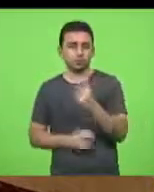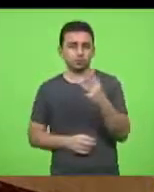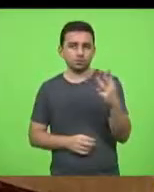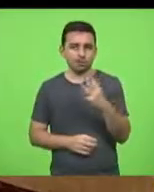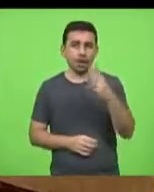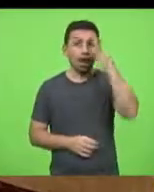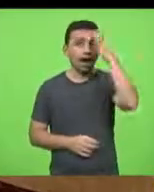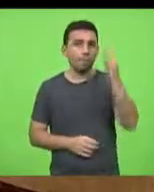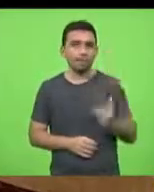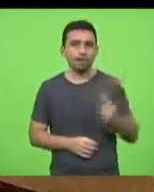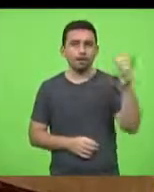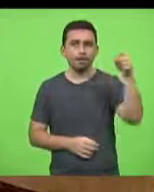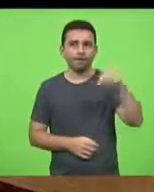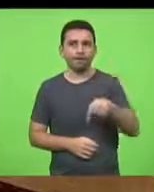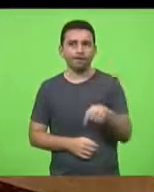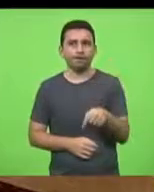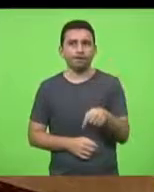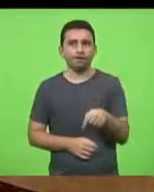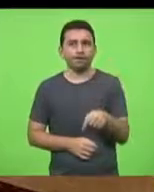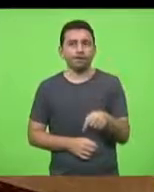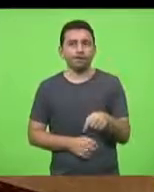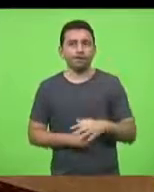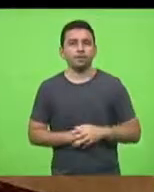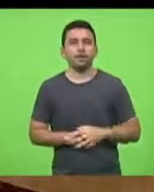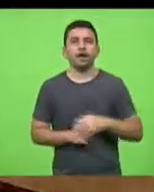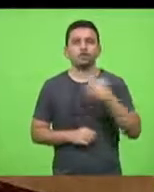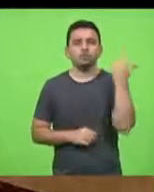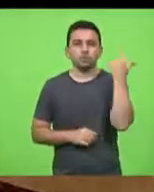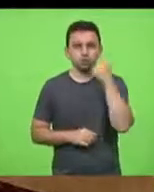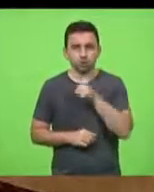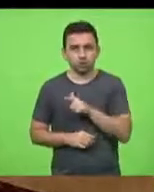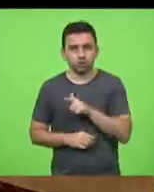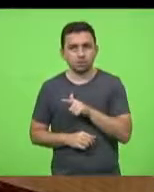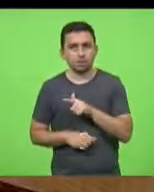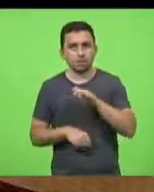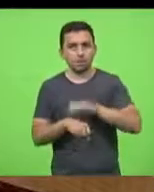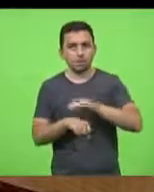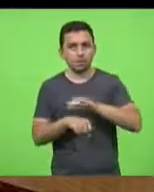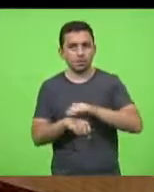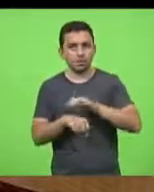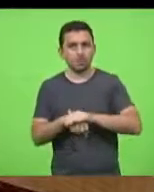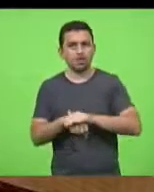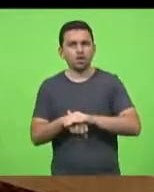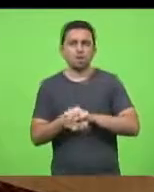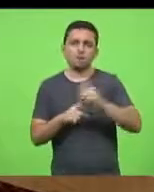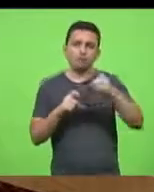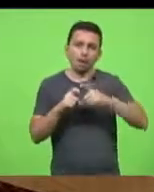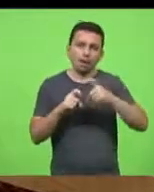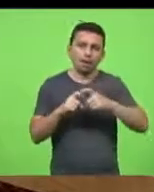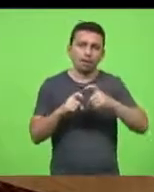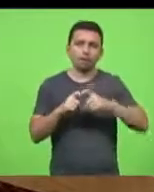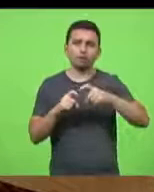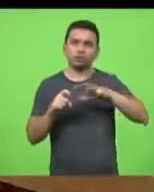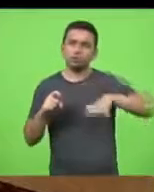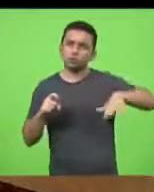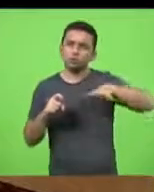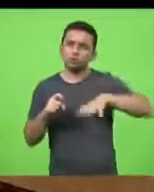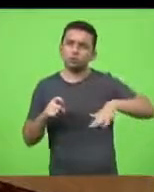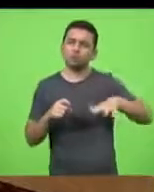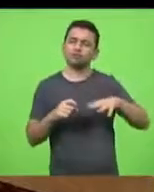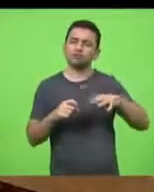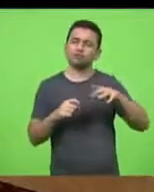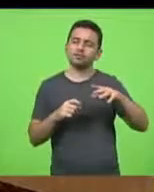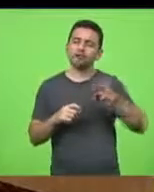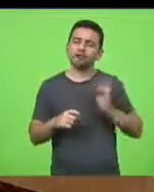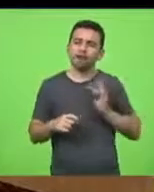para essa casa, para poder darmos aqui um gesto para os médicos, enfermeiros, técnicos de enfermagem